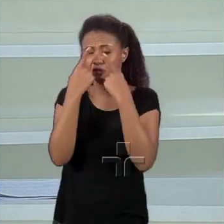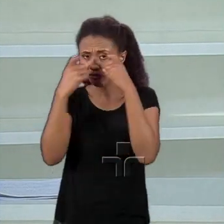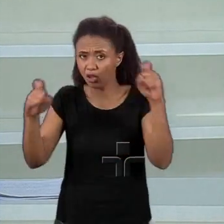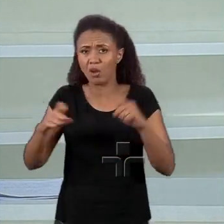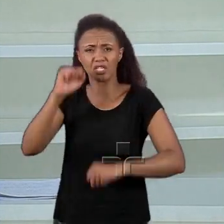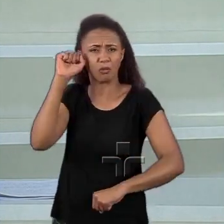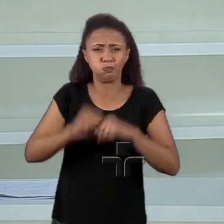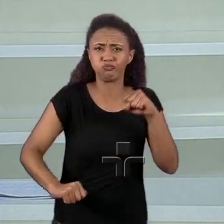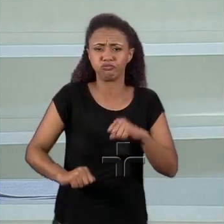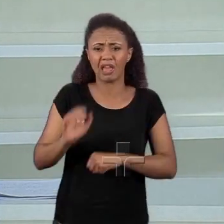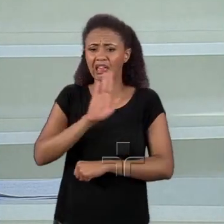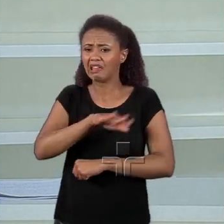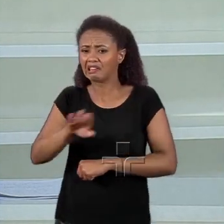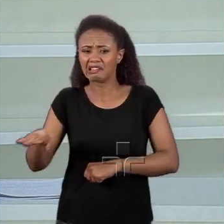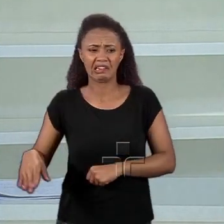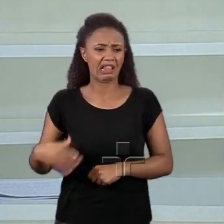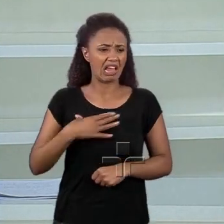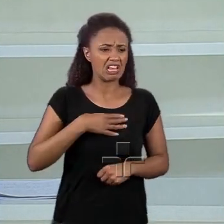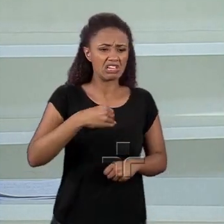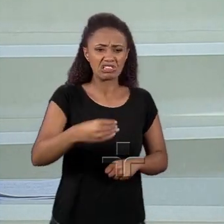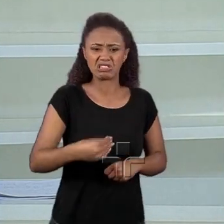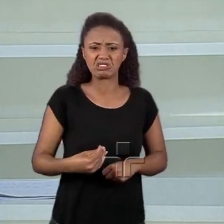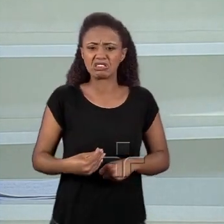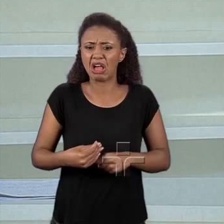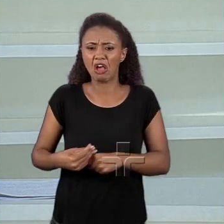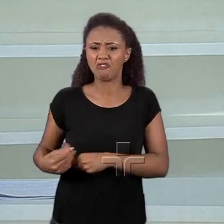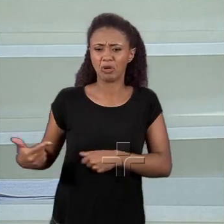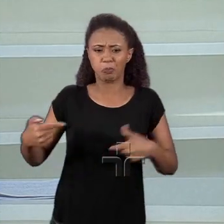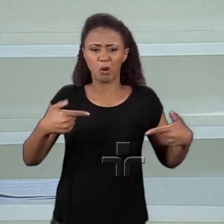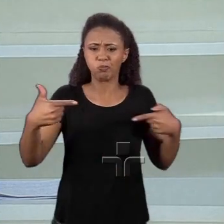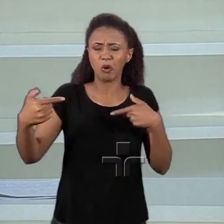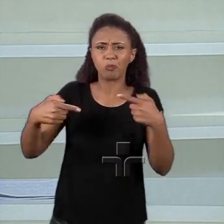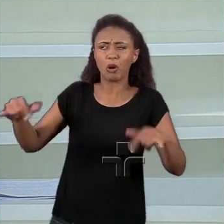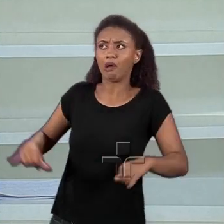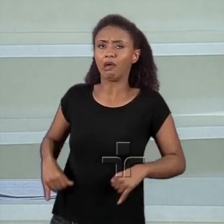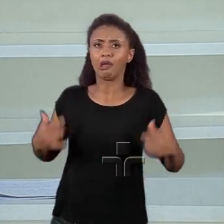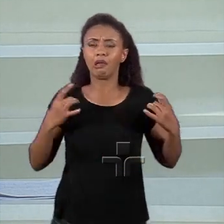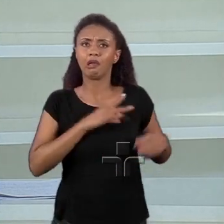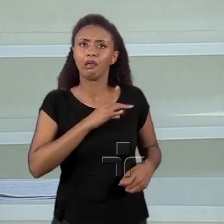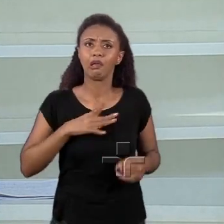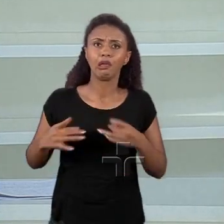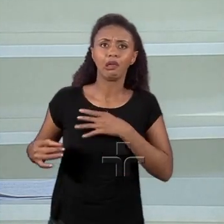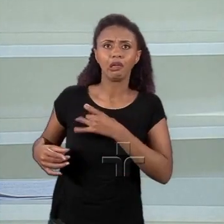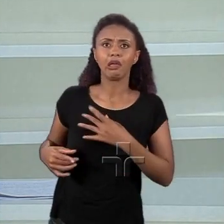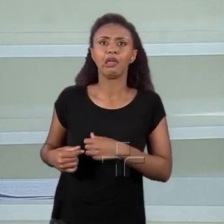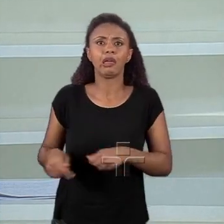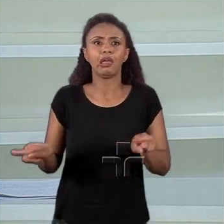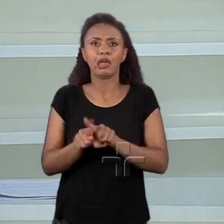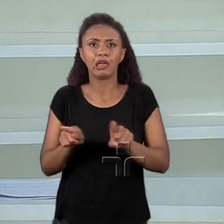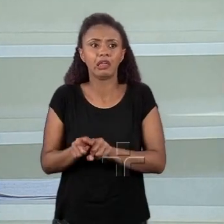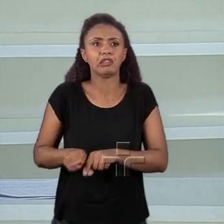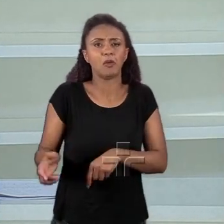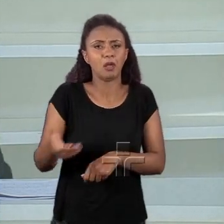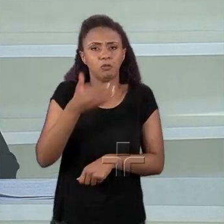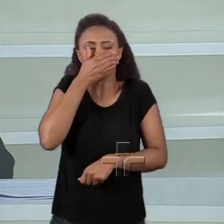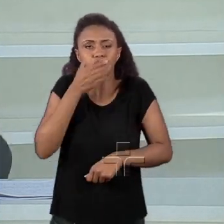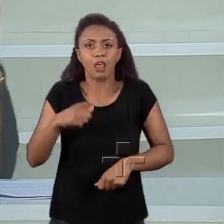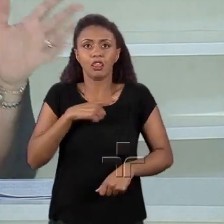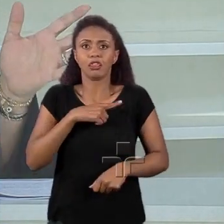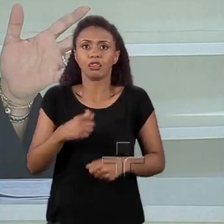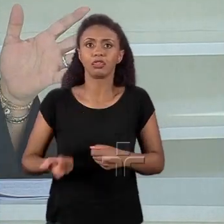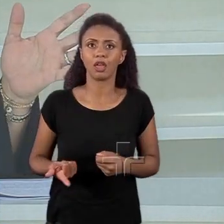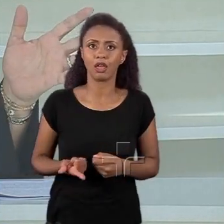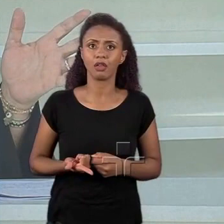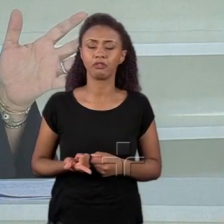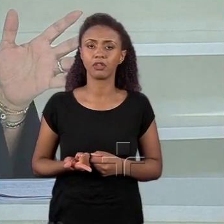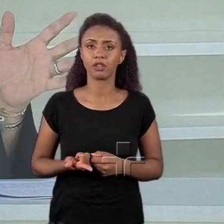estupro, crianças e filhos vivendo debaixo de bala, filho sequestrado pelo tráfico, o botijão de gás que falta, e ninguém